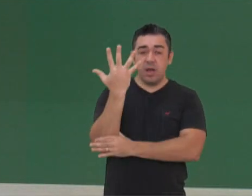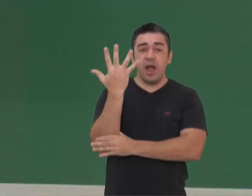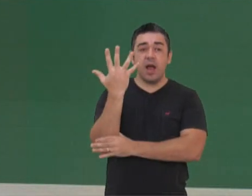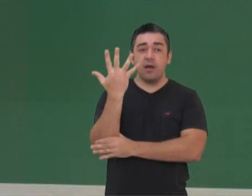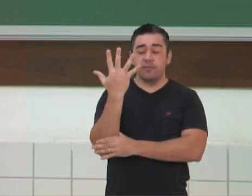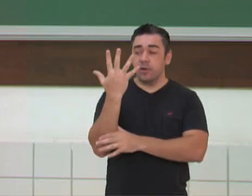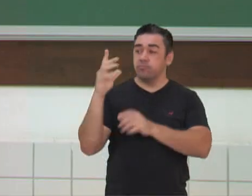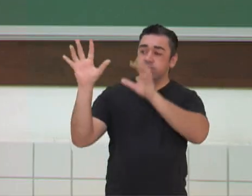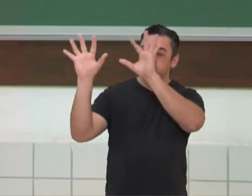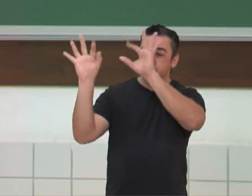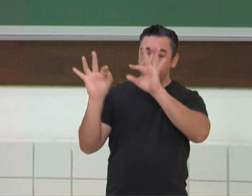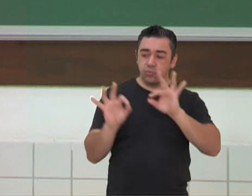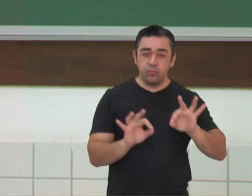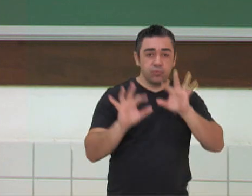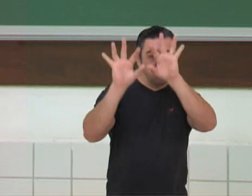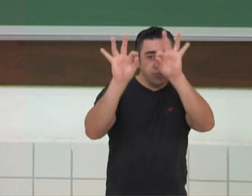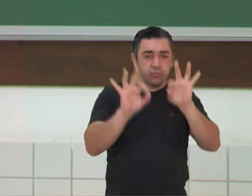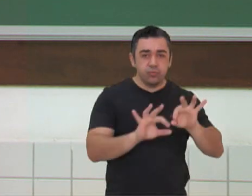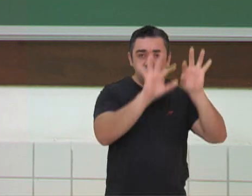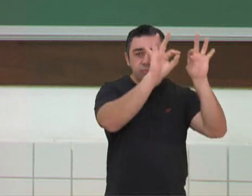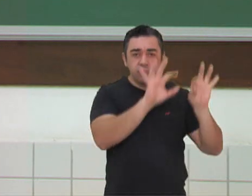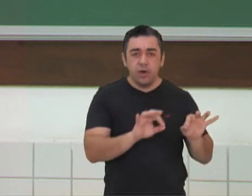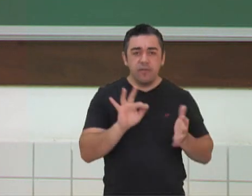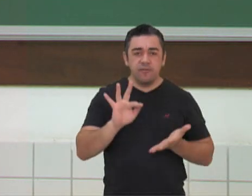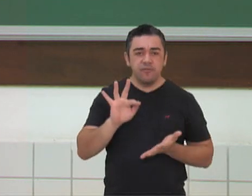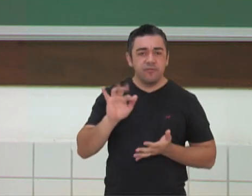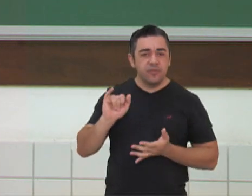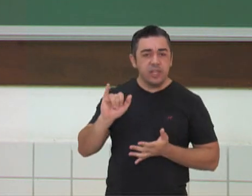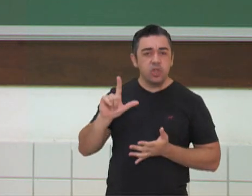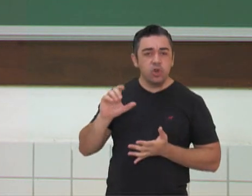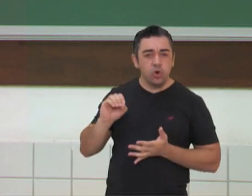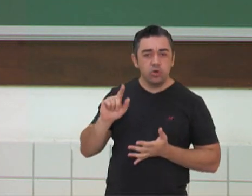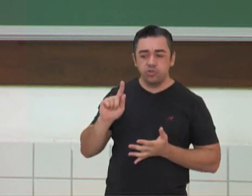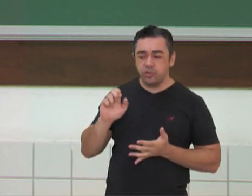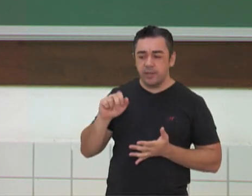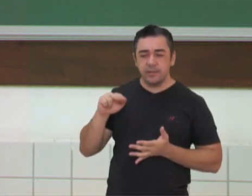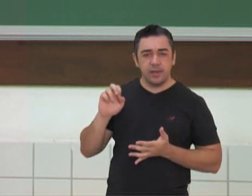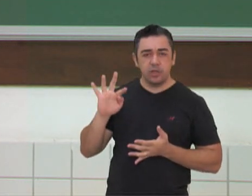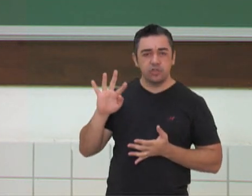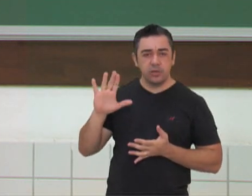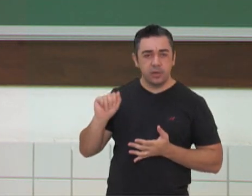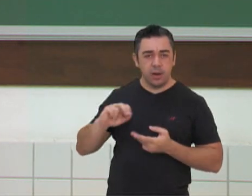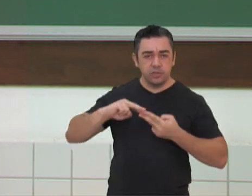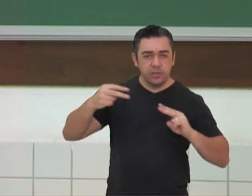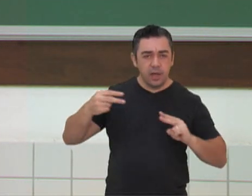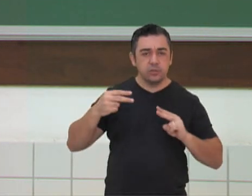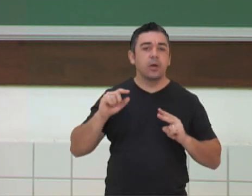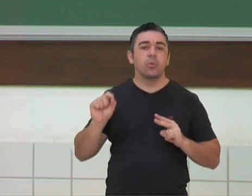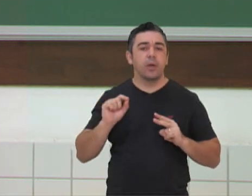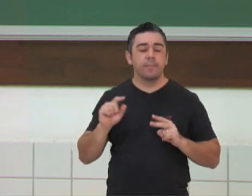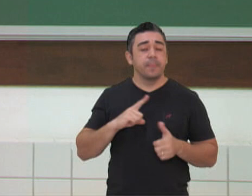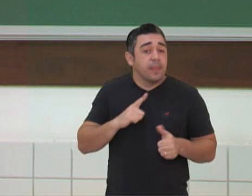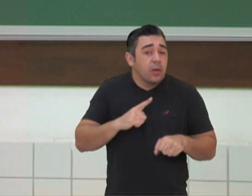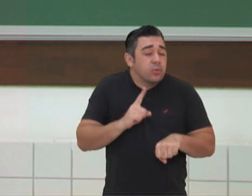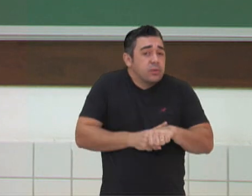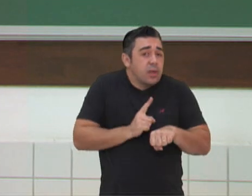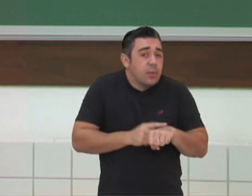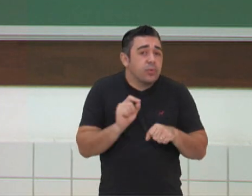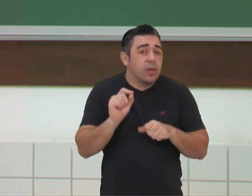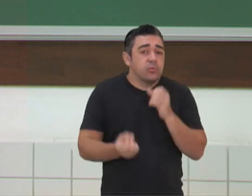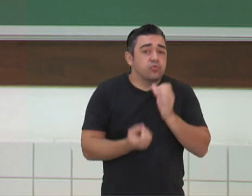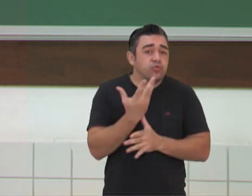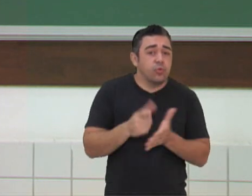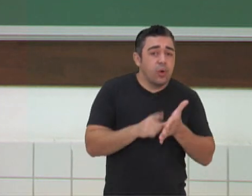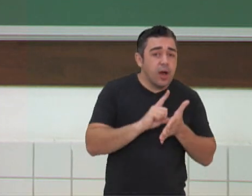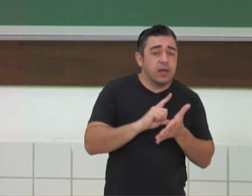bem importante também. Por quê? Porque a gente, analisando um desenho desse, você pode ter várias informações do tempo, de quem surgiu antes, quem é